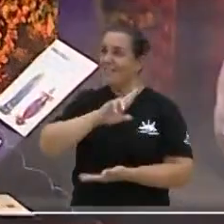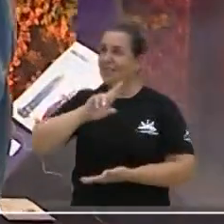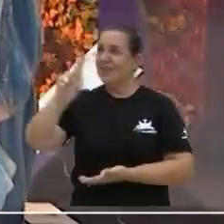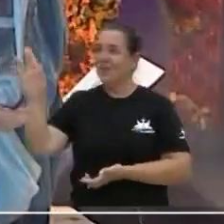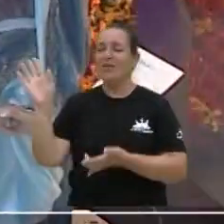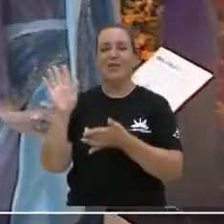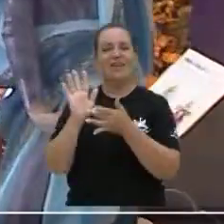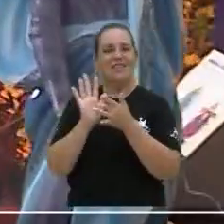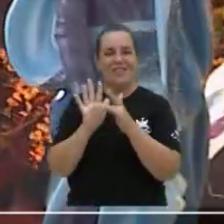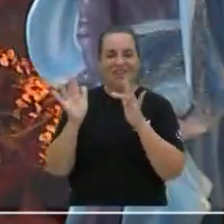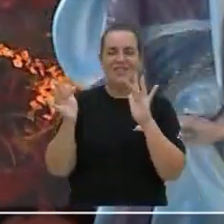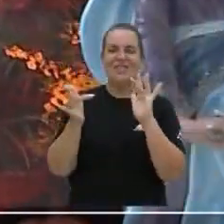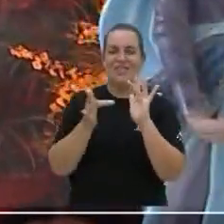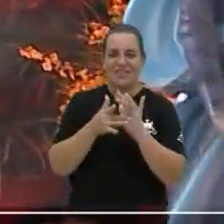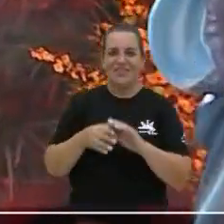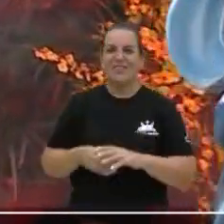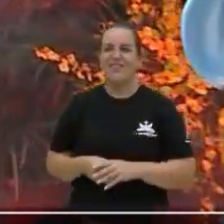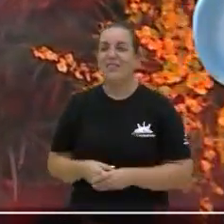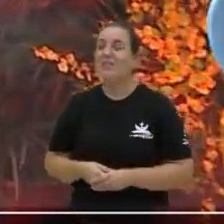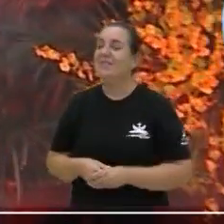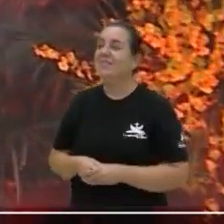Vinde, Senhor